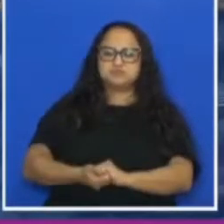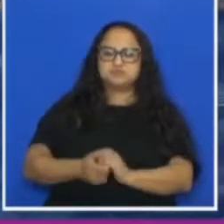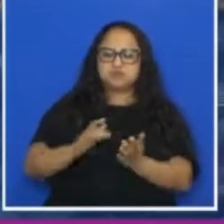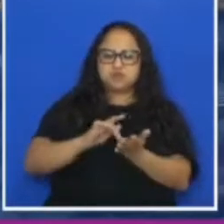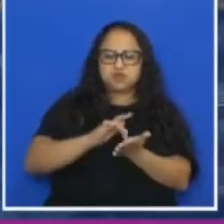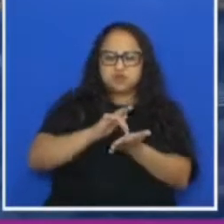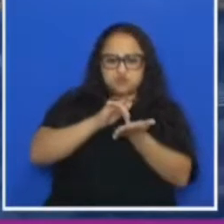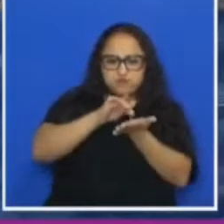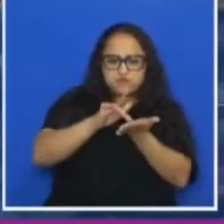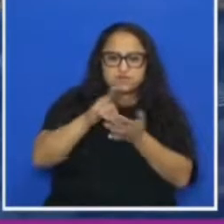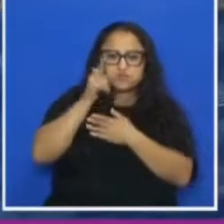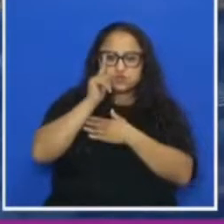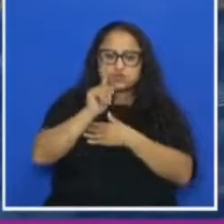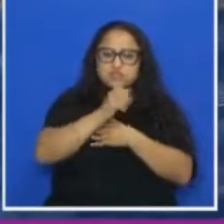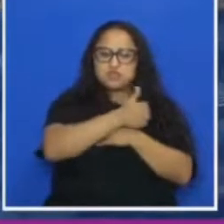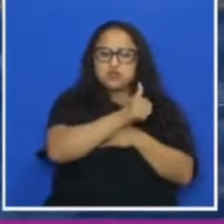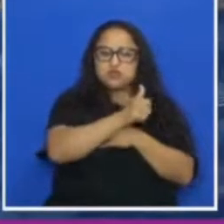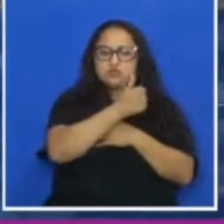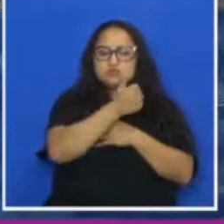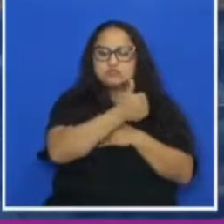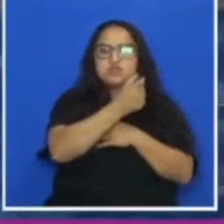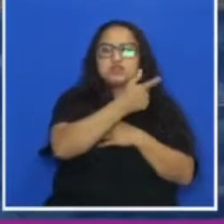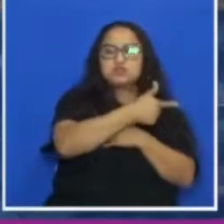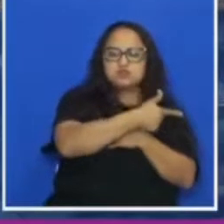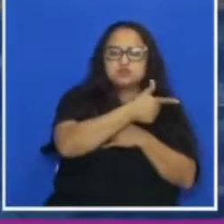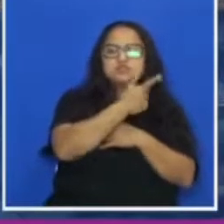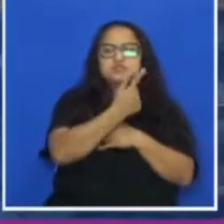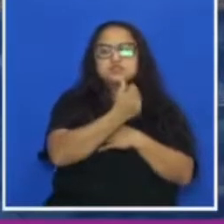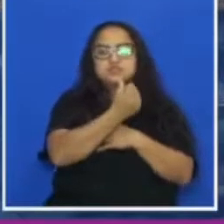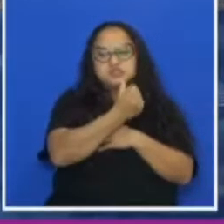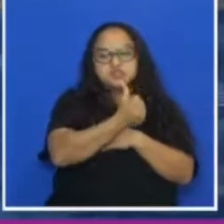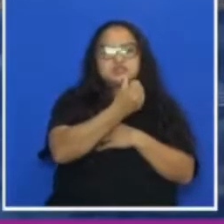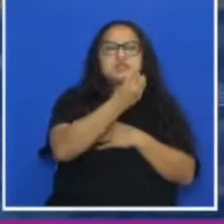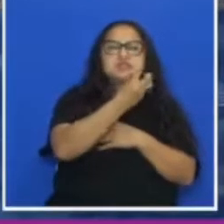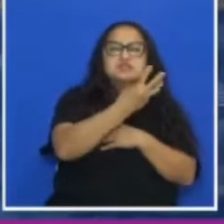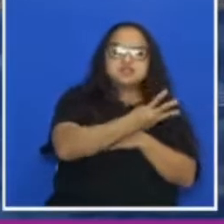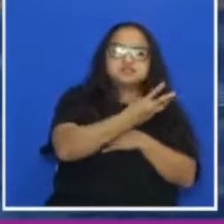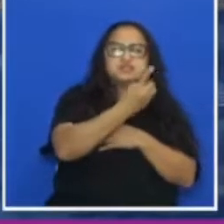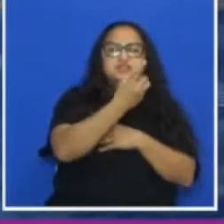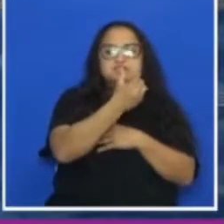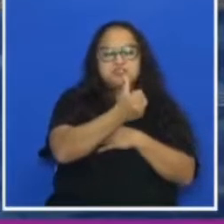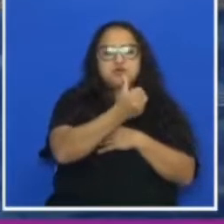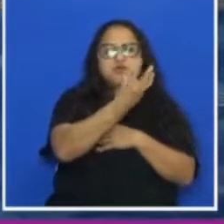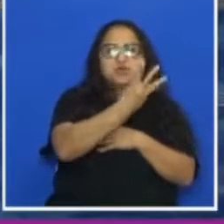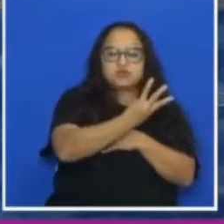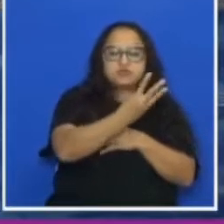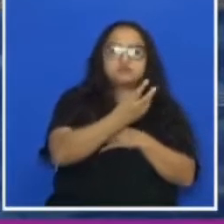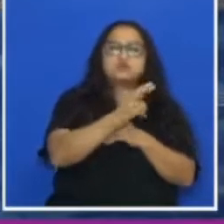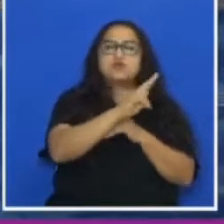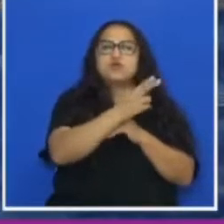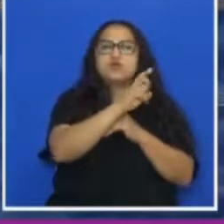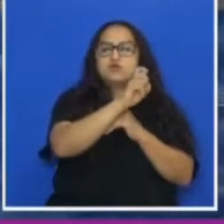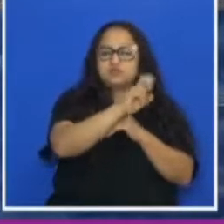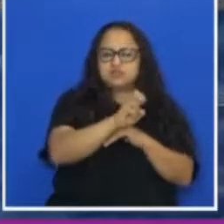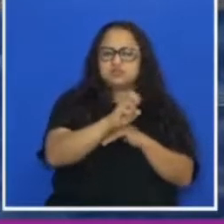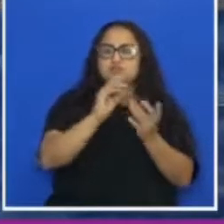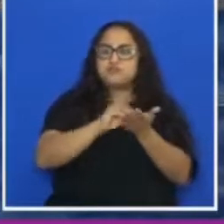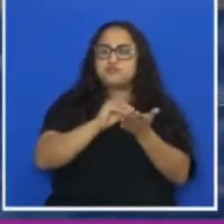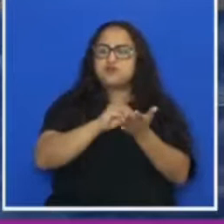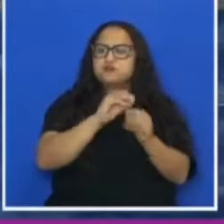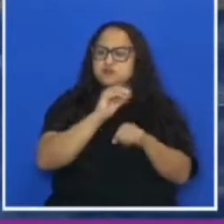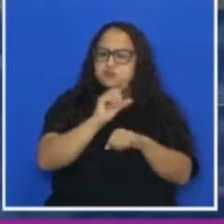Loto Fácil, você ganha acertando 11, 12, 13, 14 ou 15 números. Falta pouco, faltam apenas 3 números. Mais uma bola na